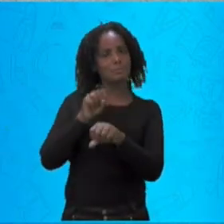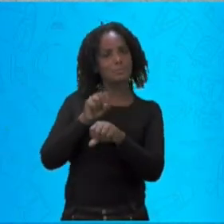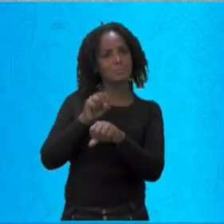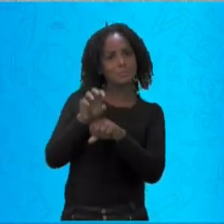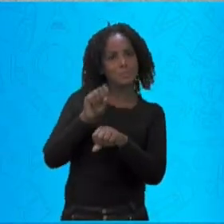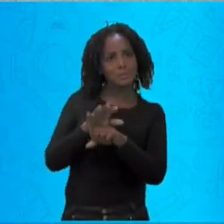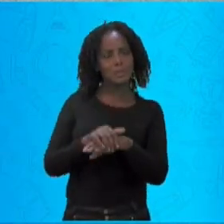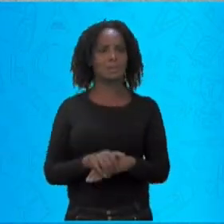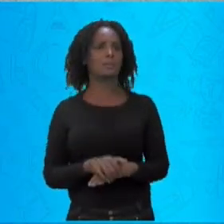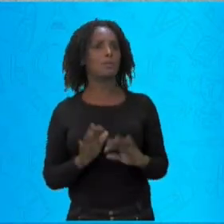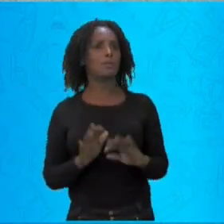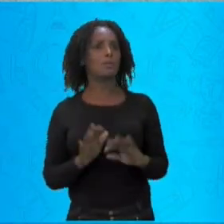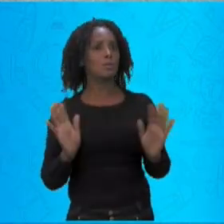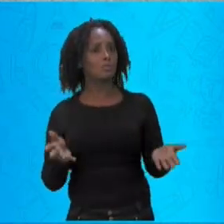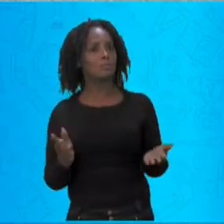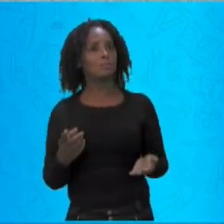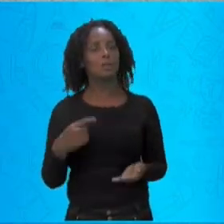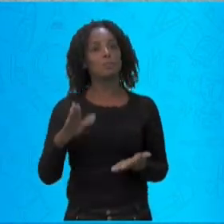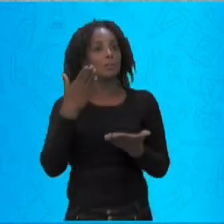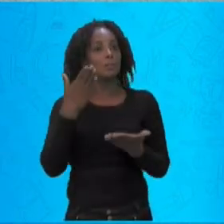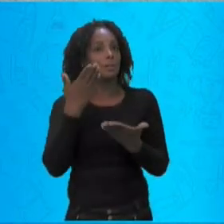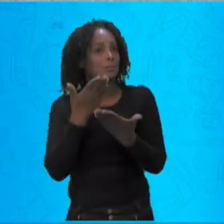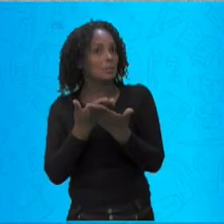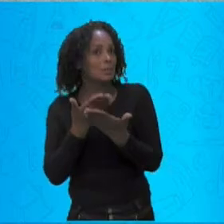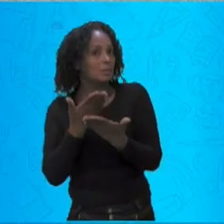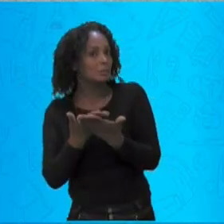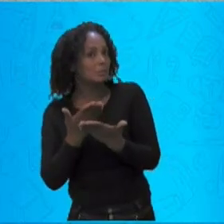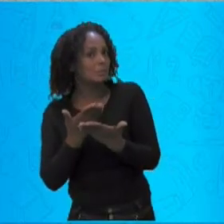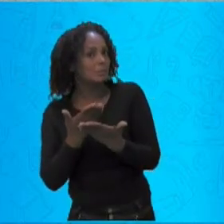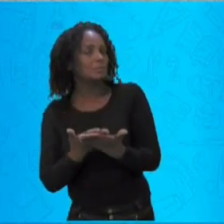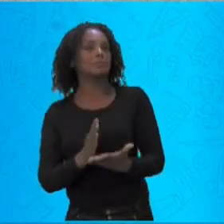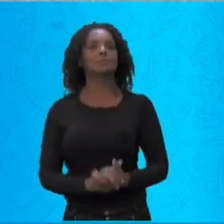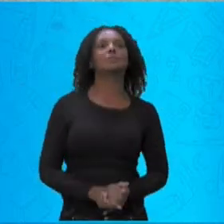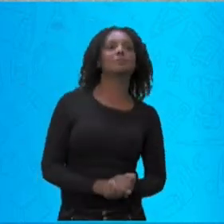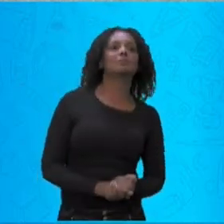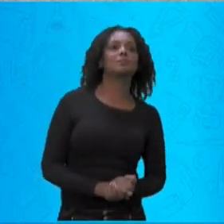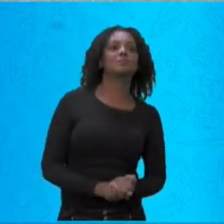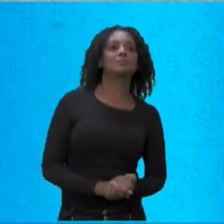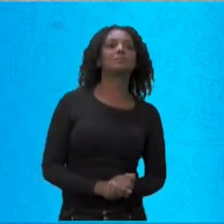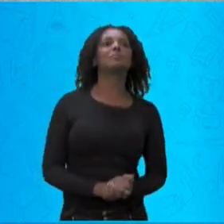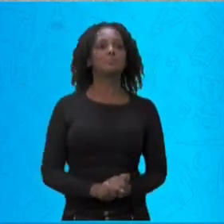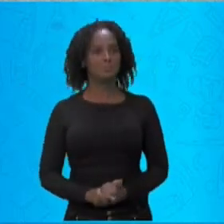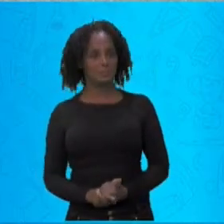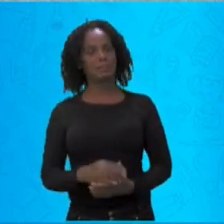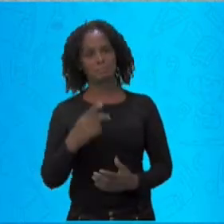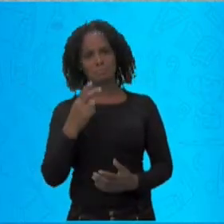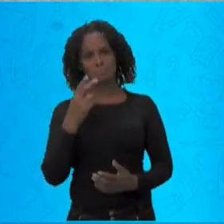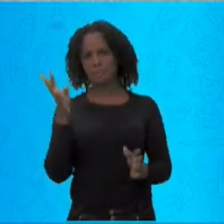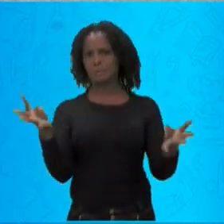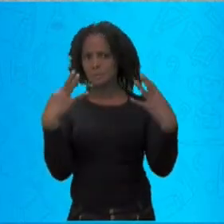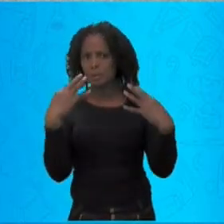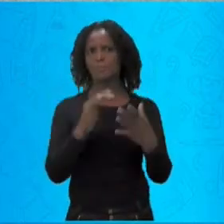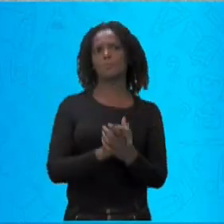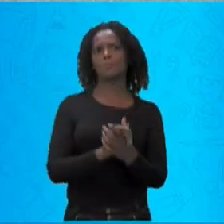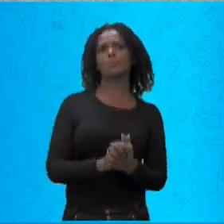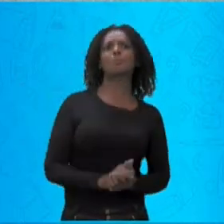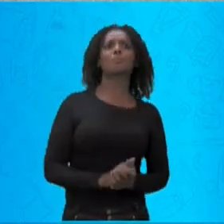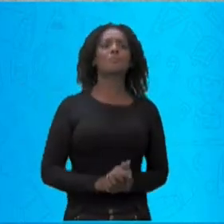vez. E a dica da vez de hoje é para você, estudante. Isso mesmo, preste muita